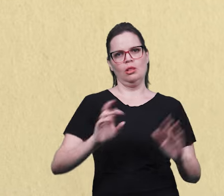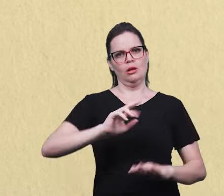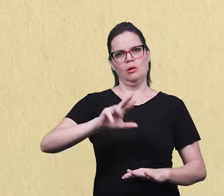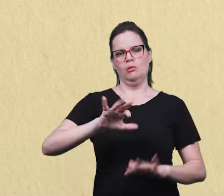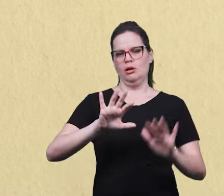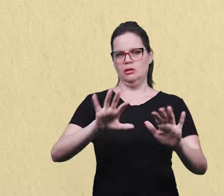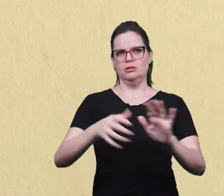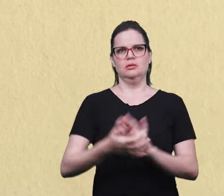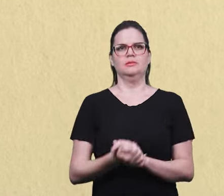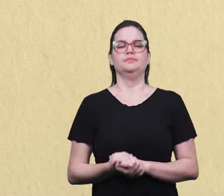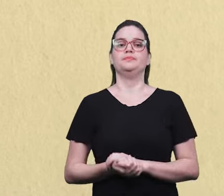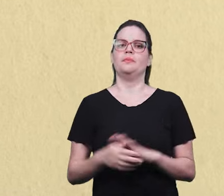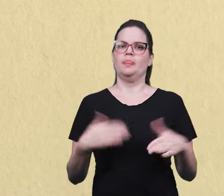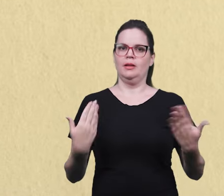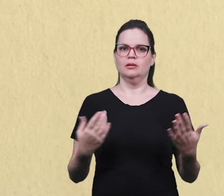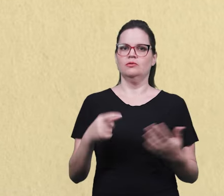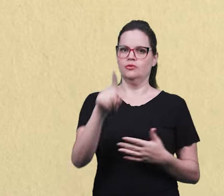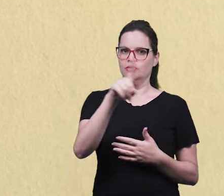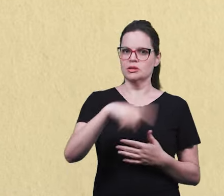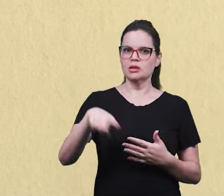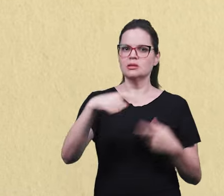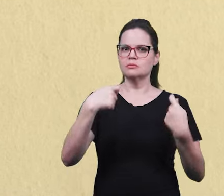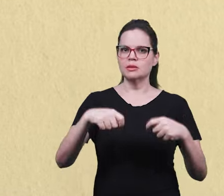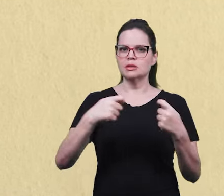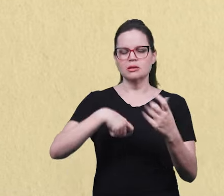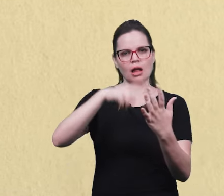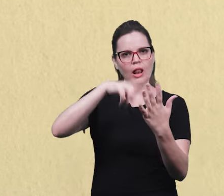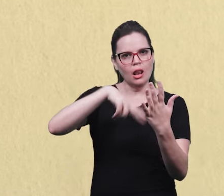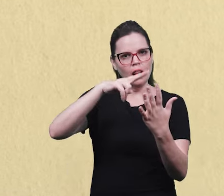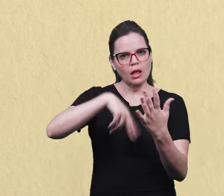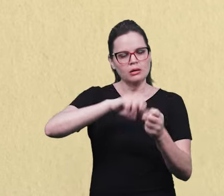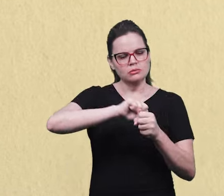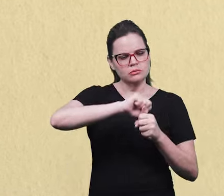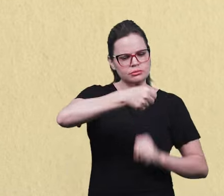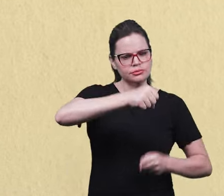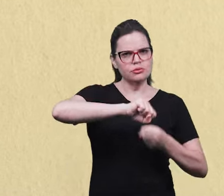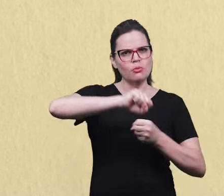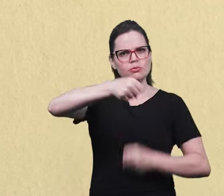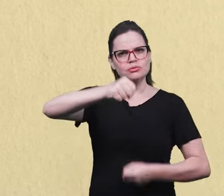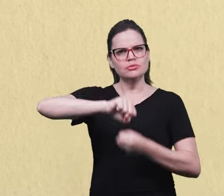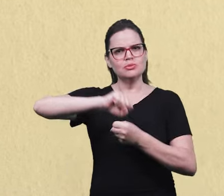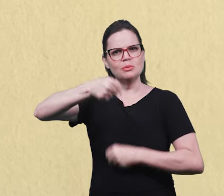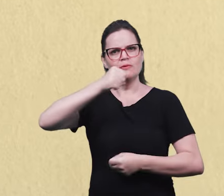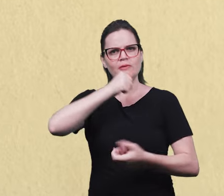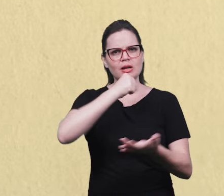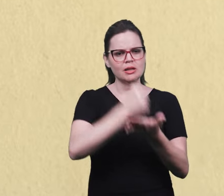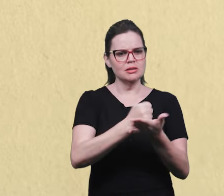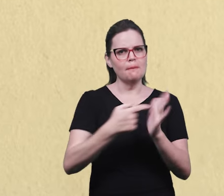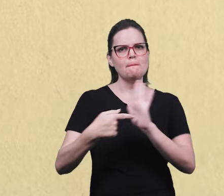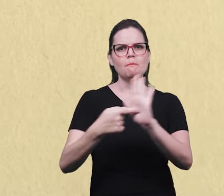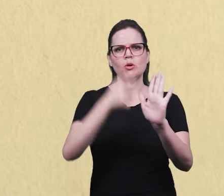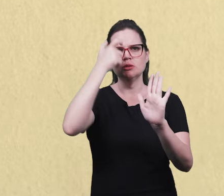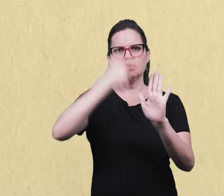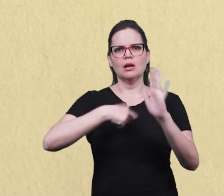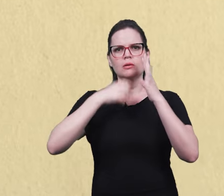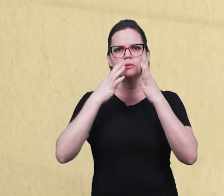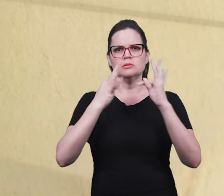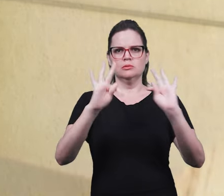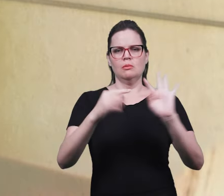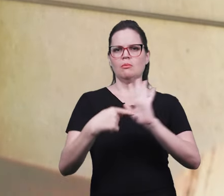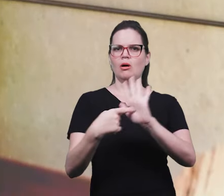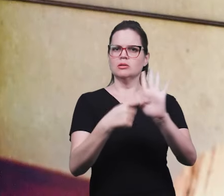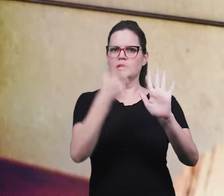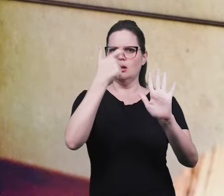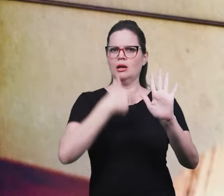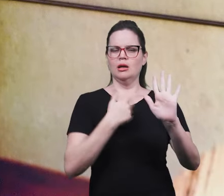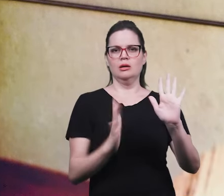Escrituras, porque vós cuidais ter nela vida eterna, e são elas que de mim testificam. Ou seja, o